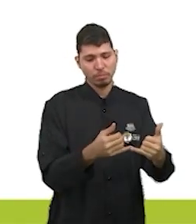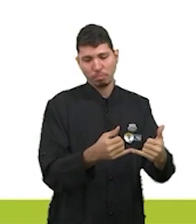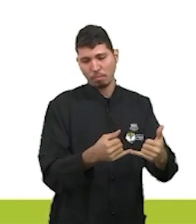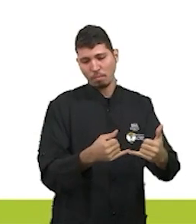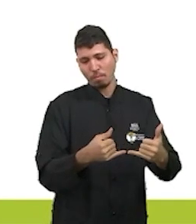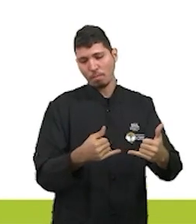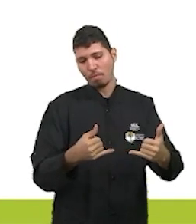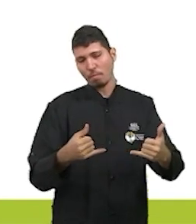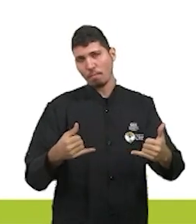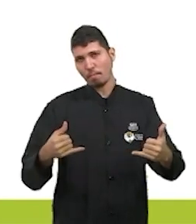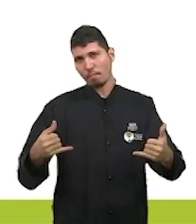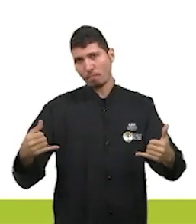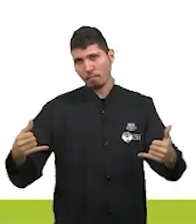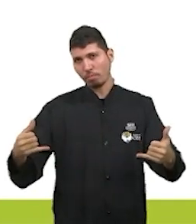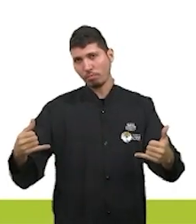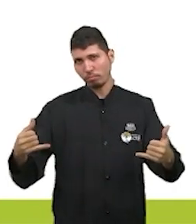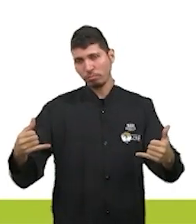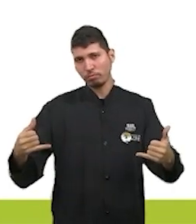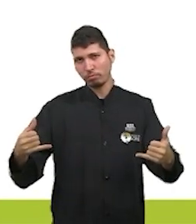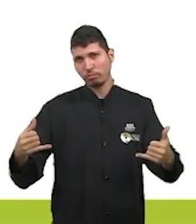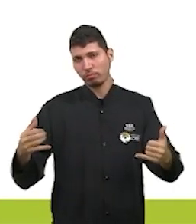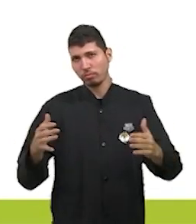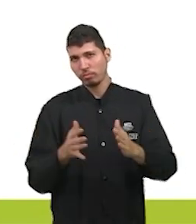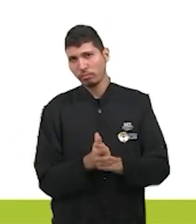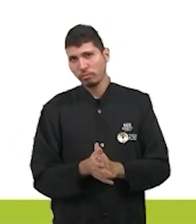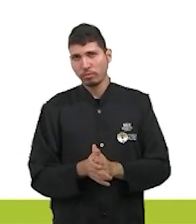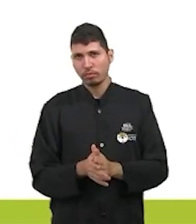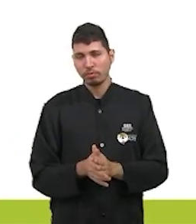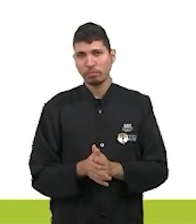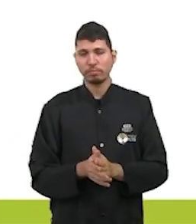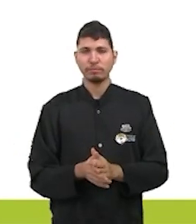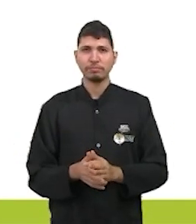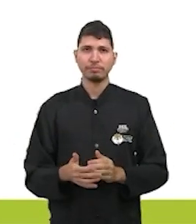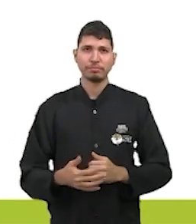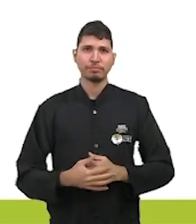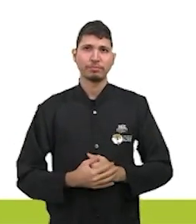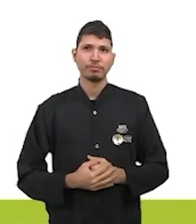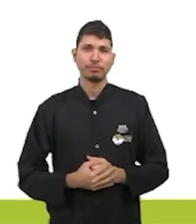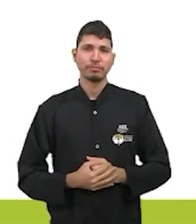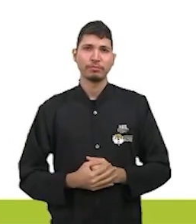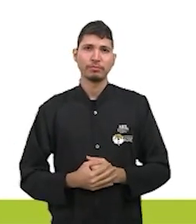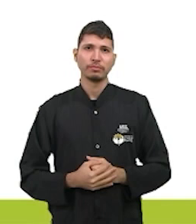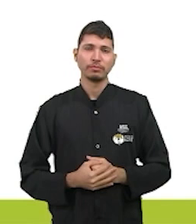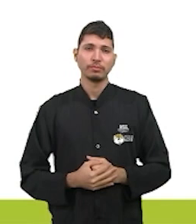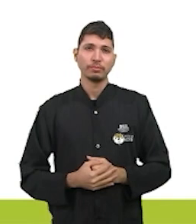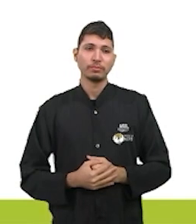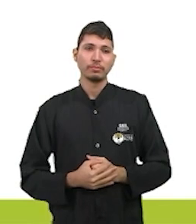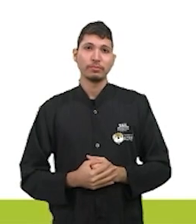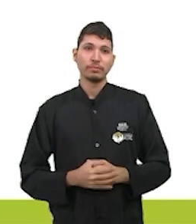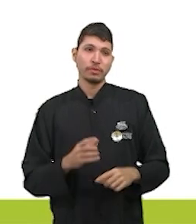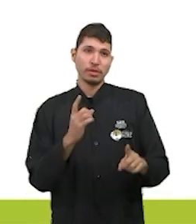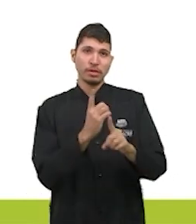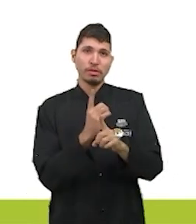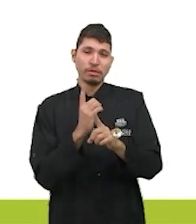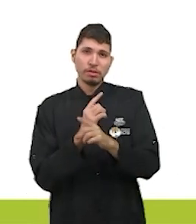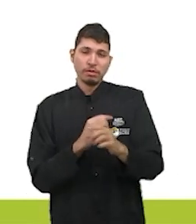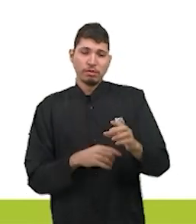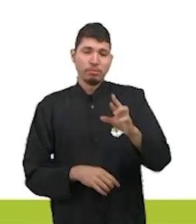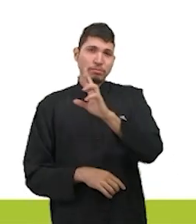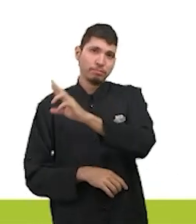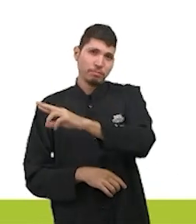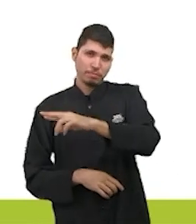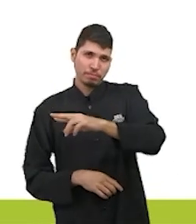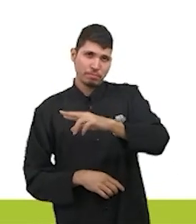construídos, respectivamente, com as mesmas unidades de medida. Aí ele fala assim, ó, considere a